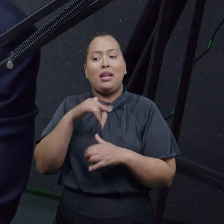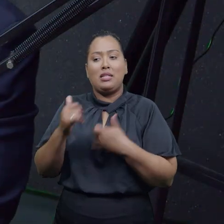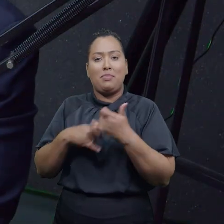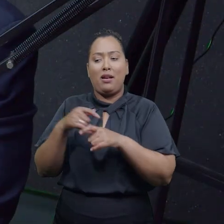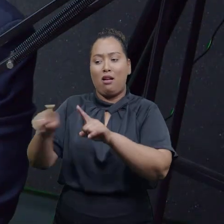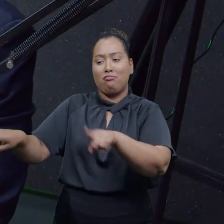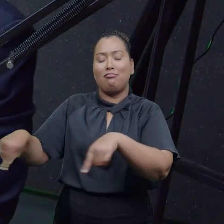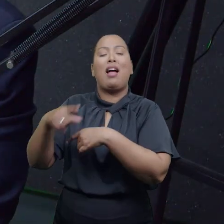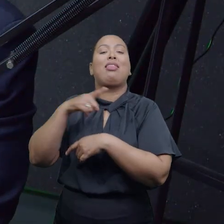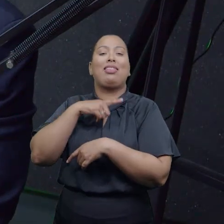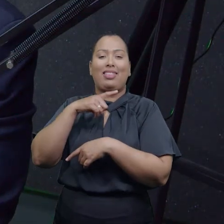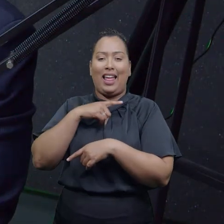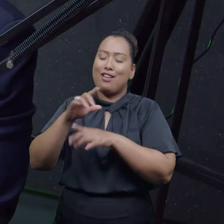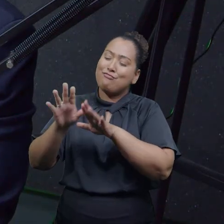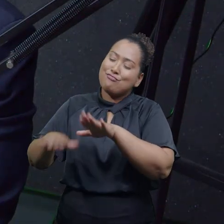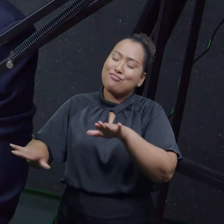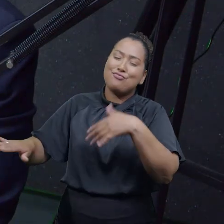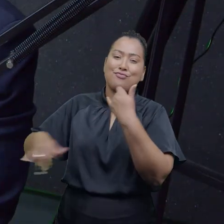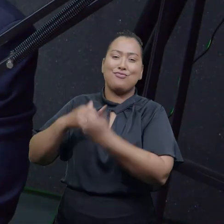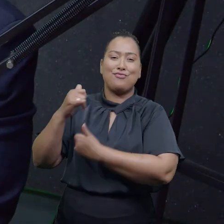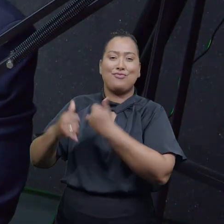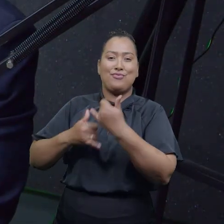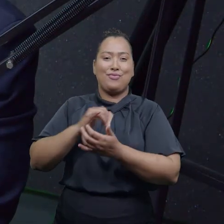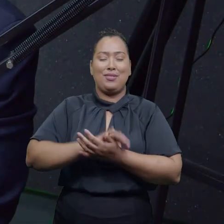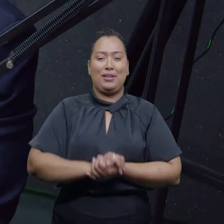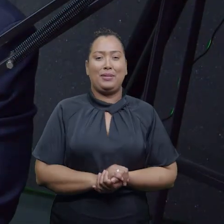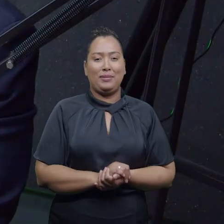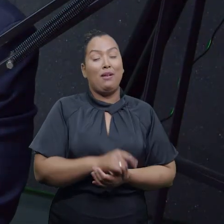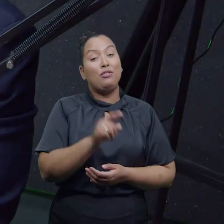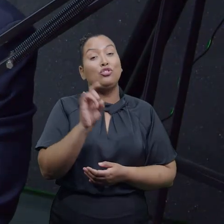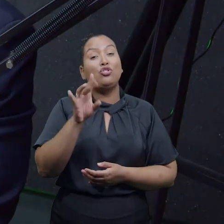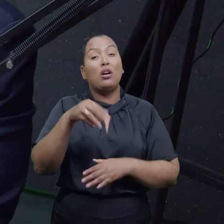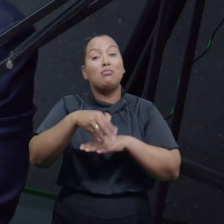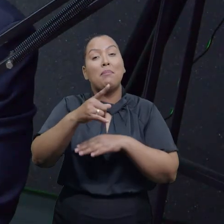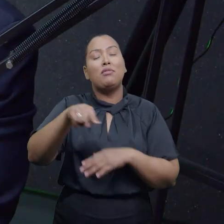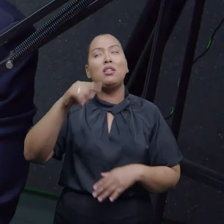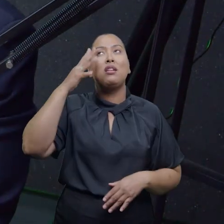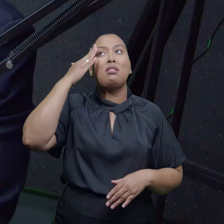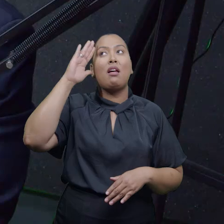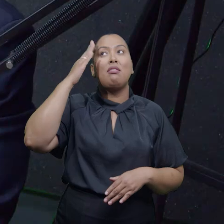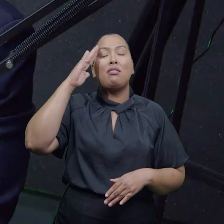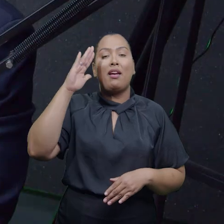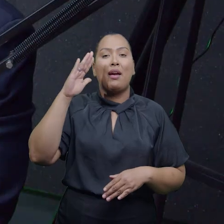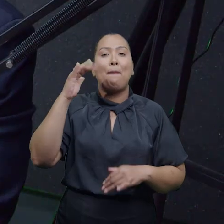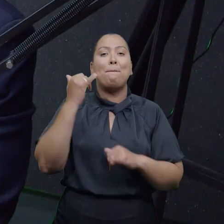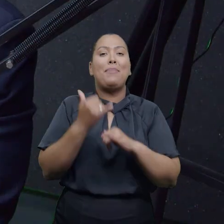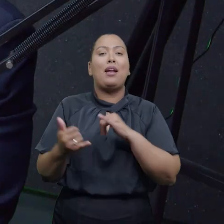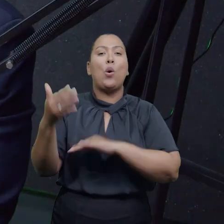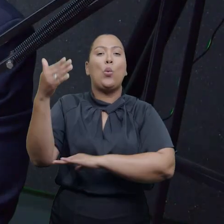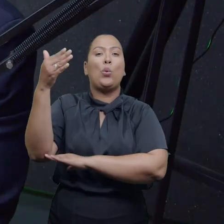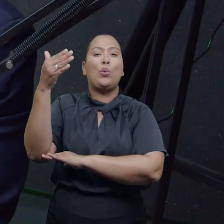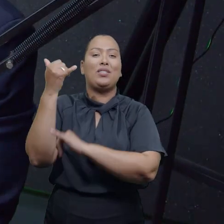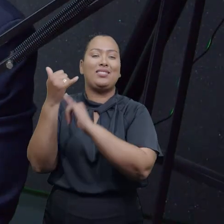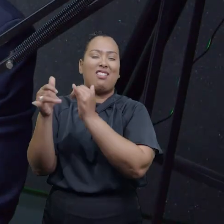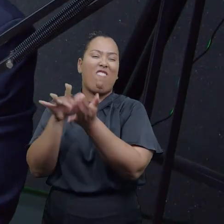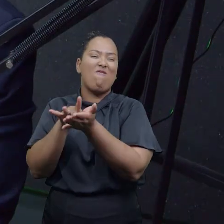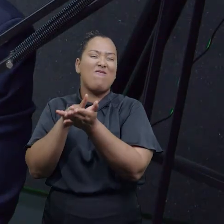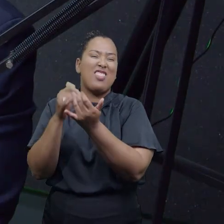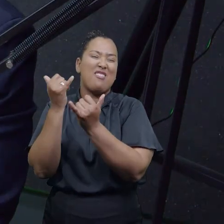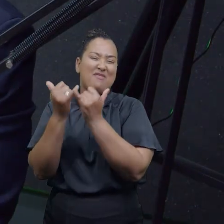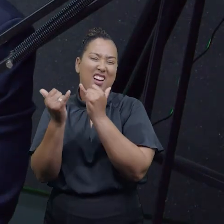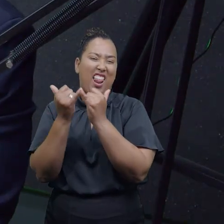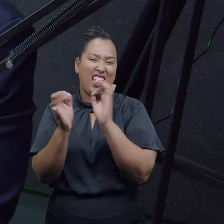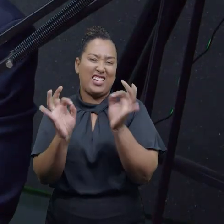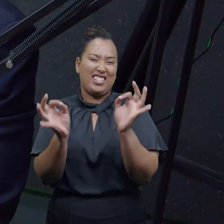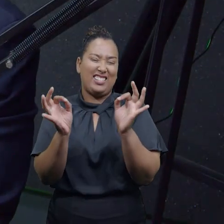crianças brincarem, enfim. Só para que todo mundo tenha a dimensão do que é, né? Como se fosse uma estrutura de hotelaria,